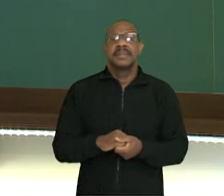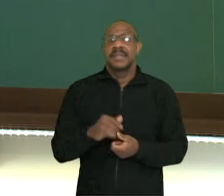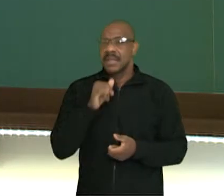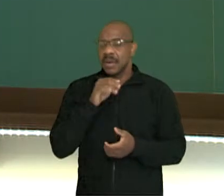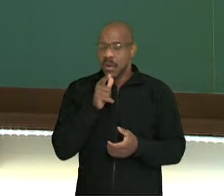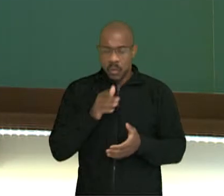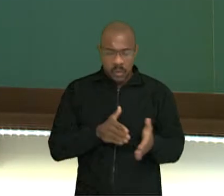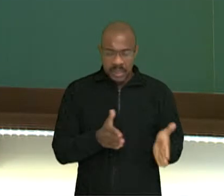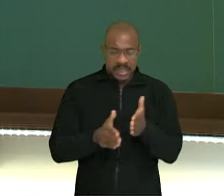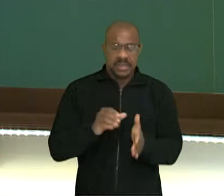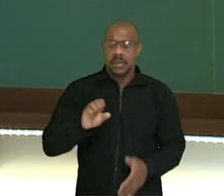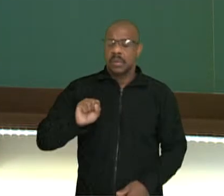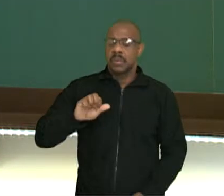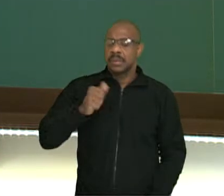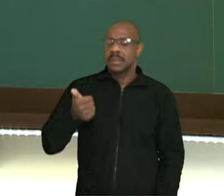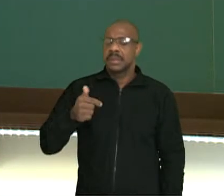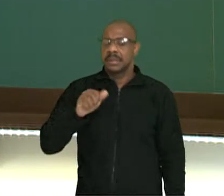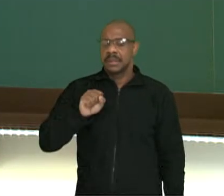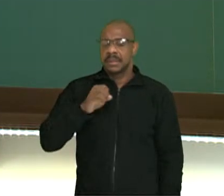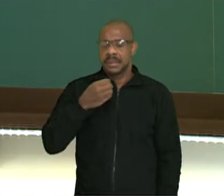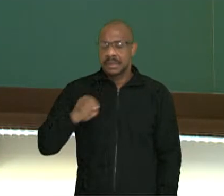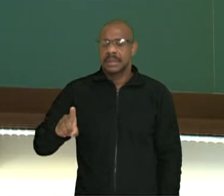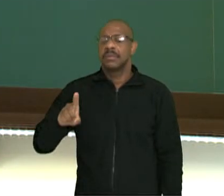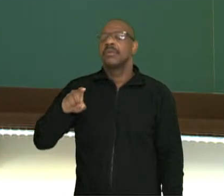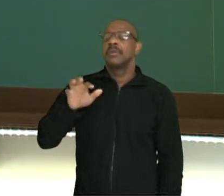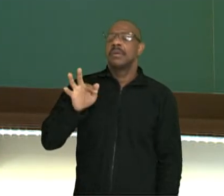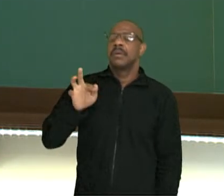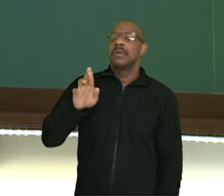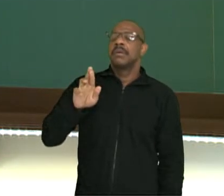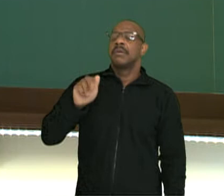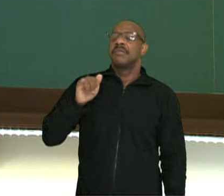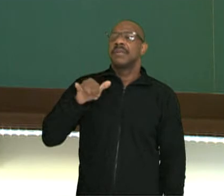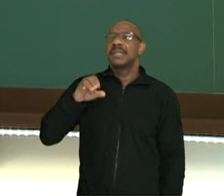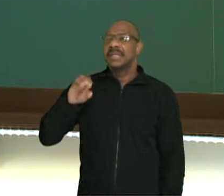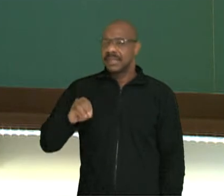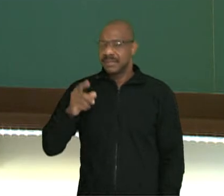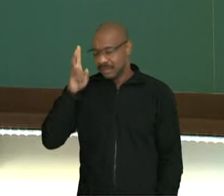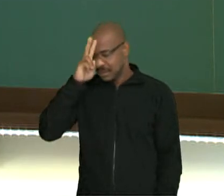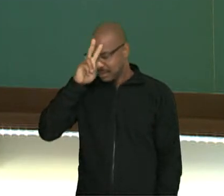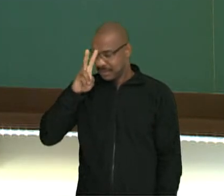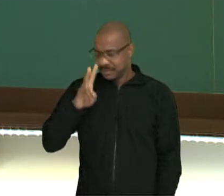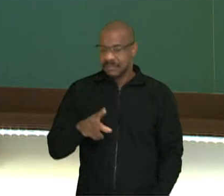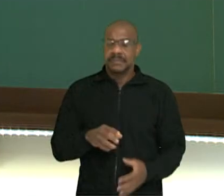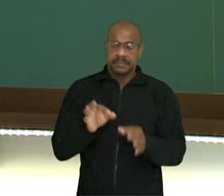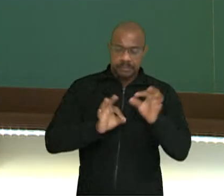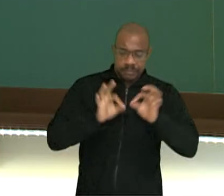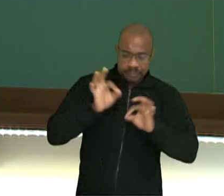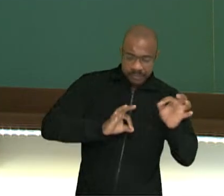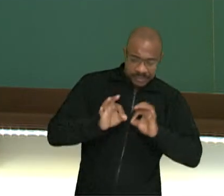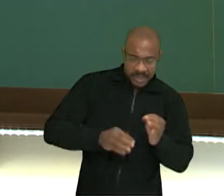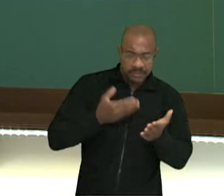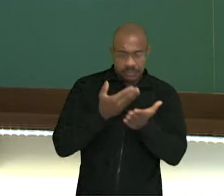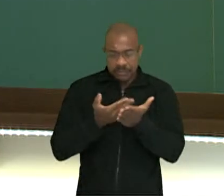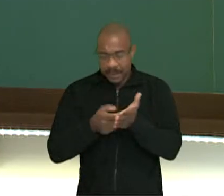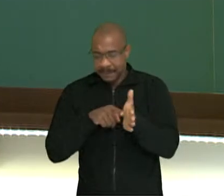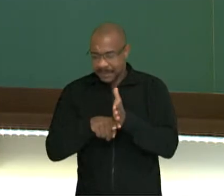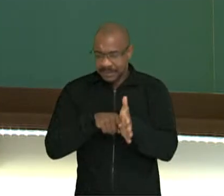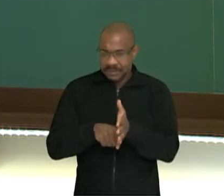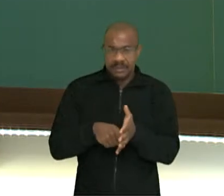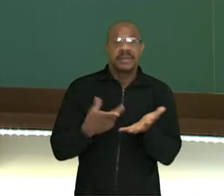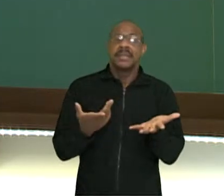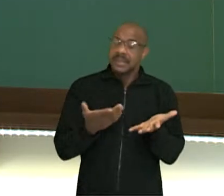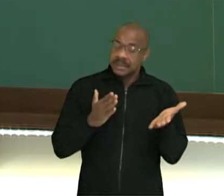estudo de viabilidade e tal, até que se concretizou. Então, o trecho vai apontar para